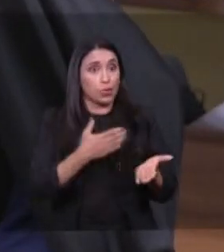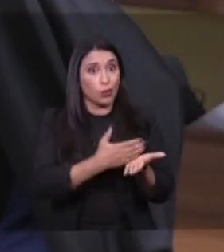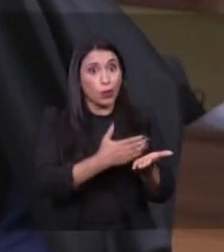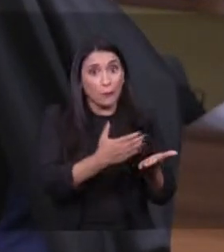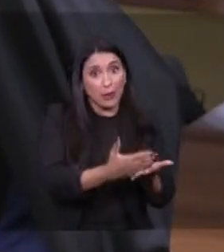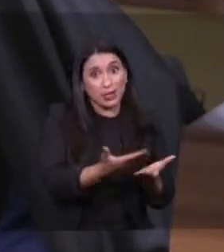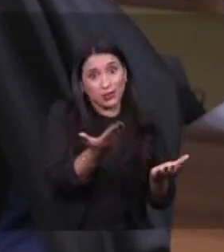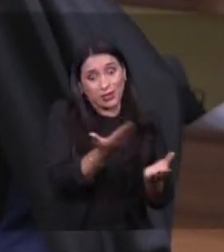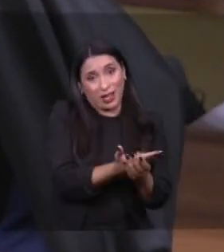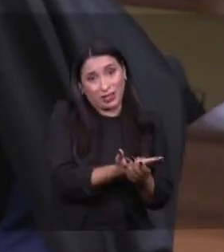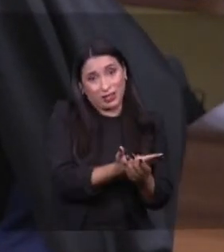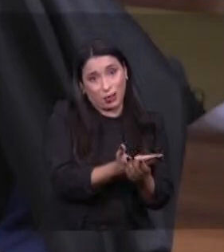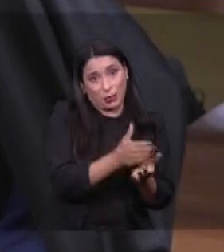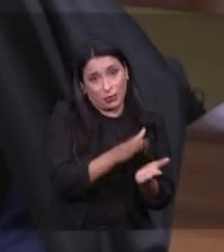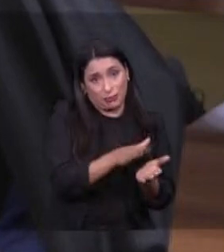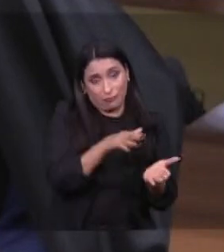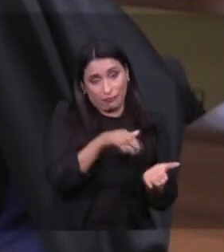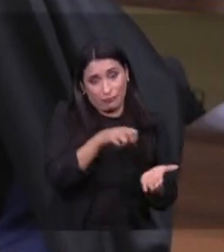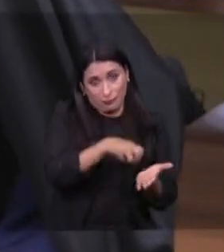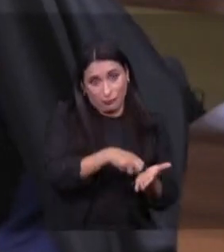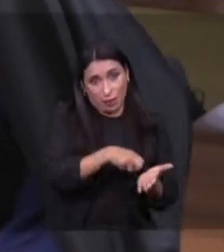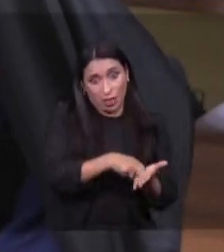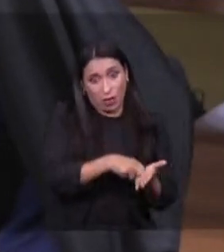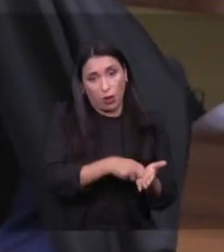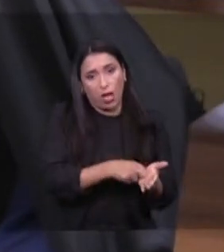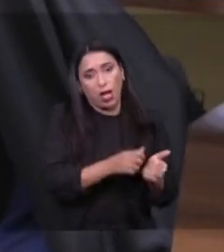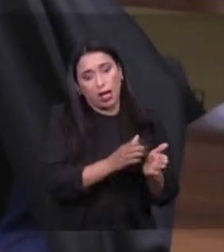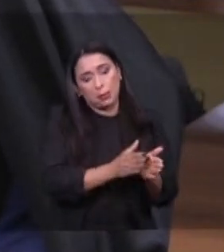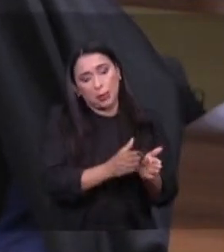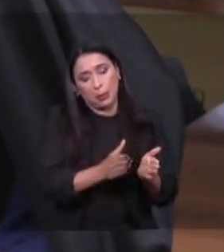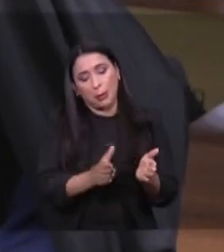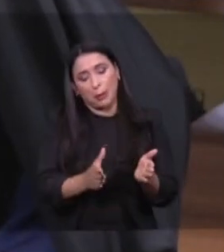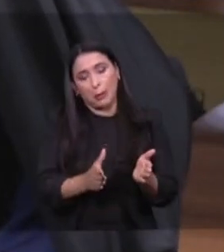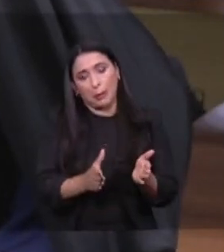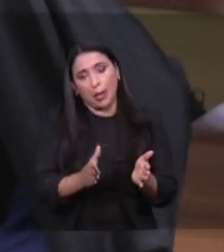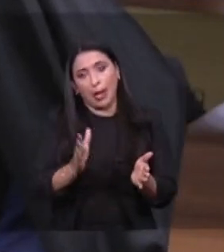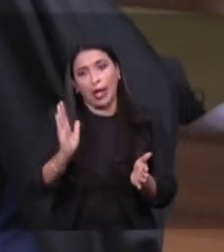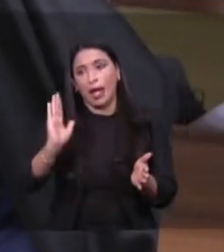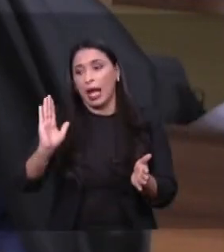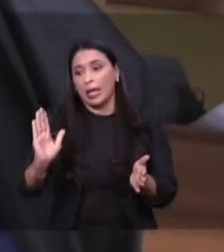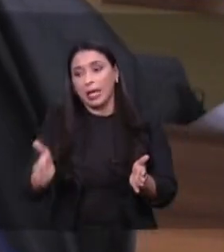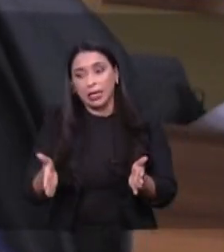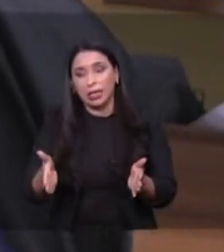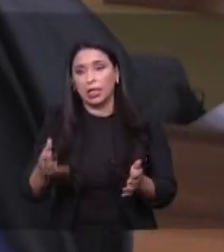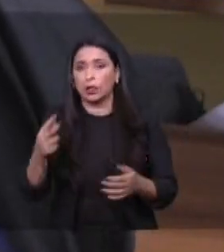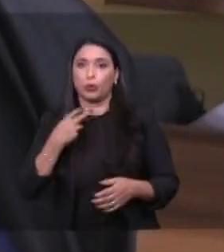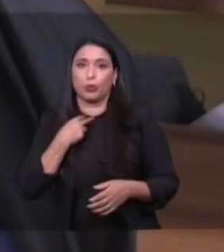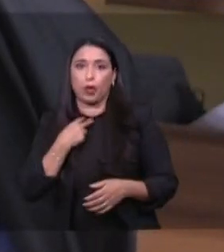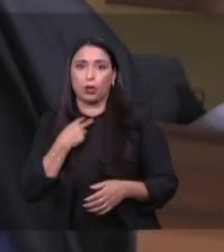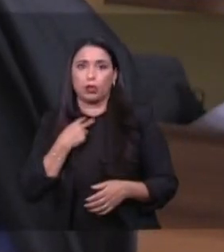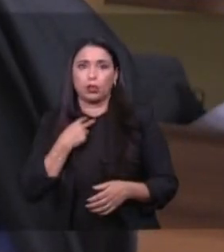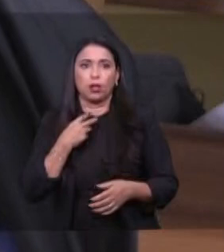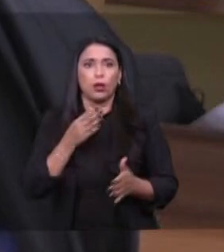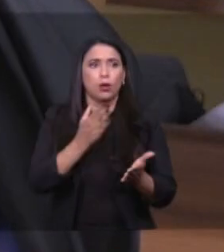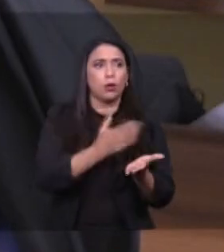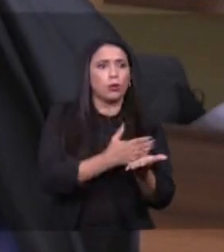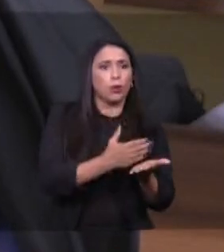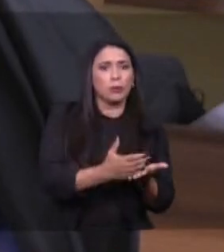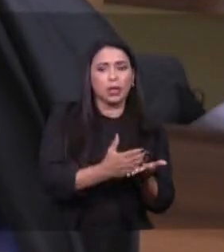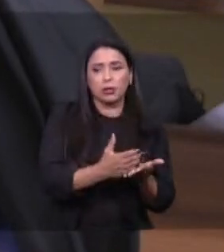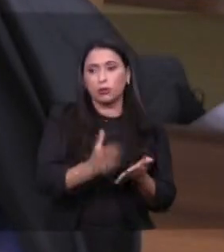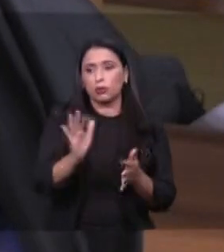penal. E aí ele faz toda a instrução, mas ele está vedado pela normativa só para sentença ou proferir